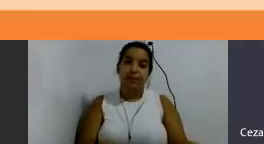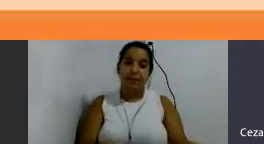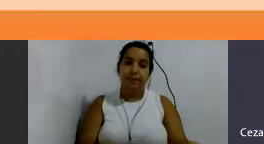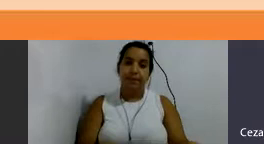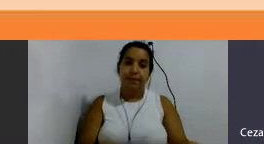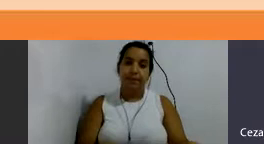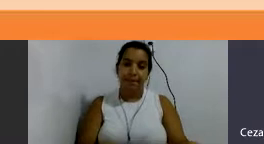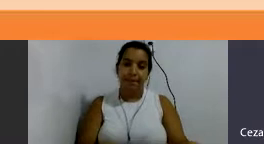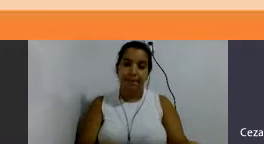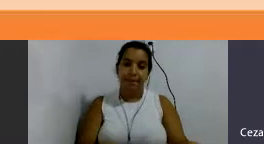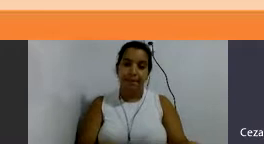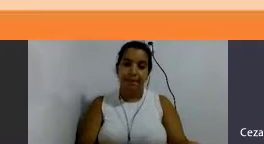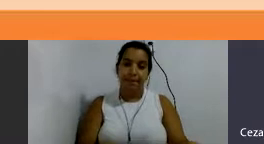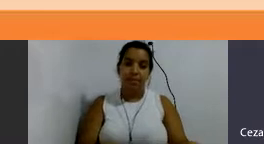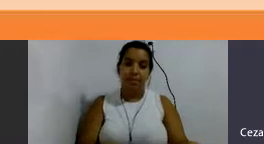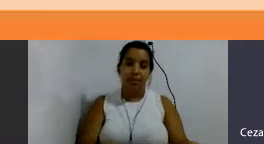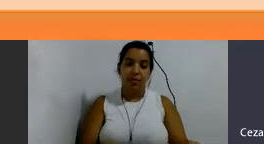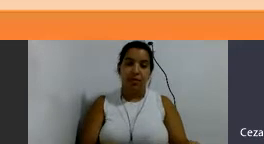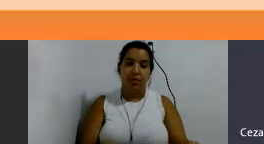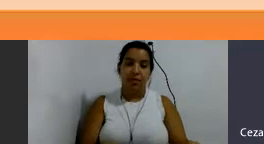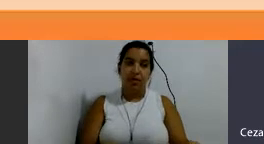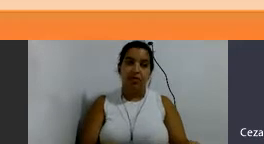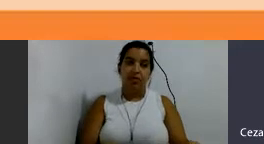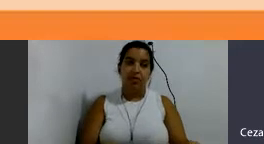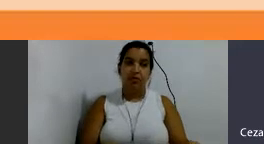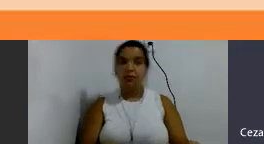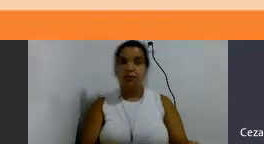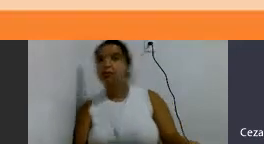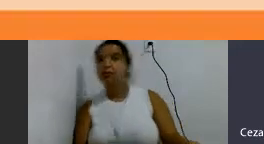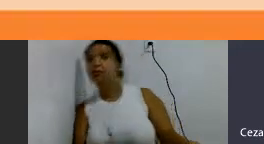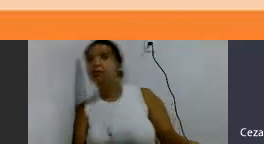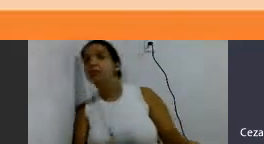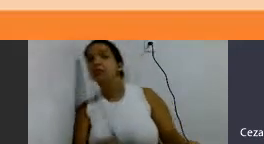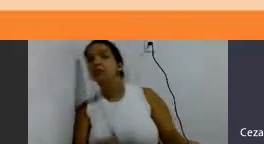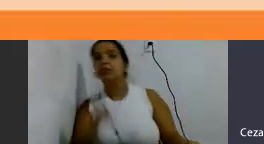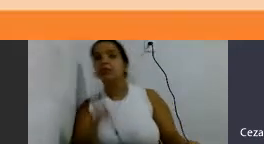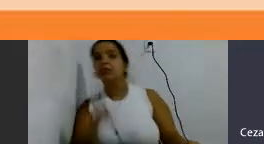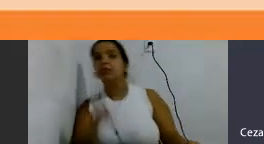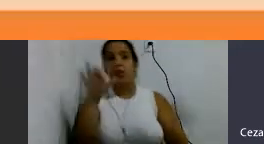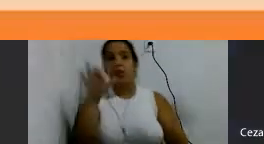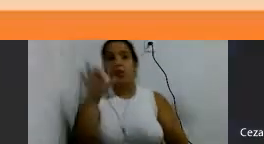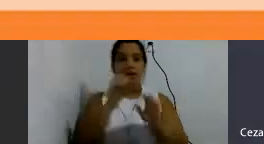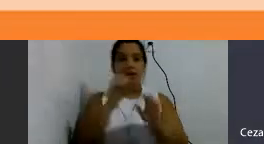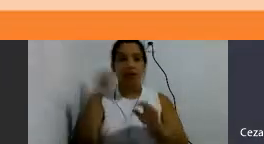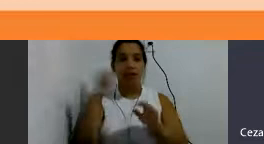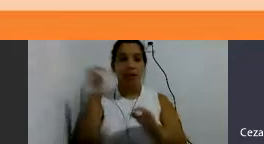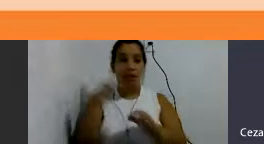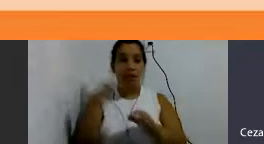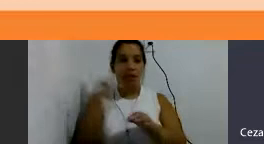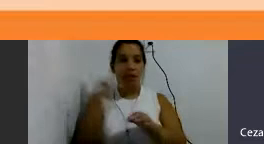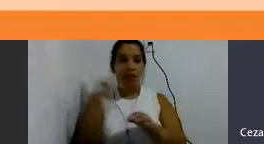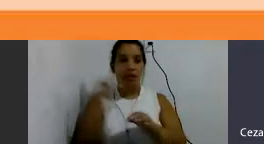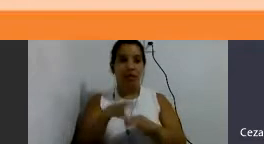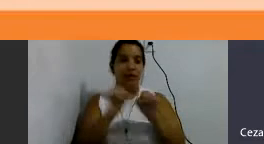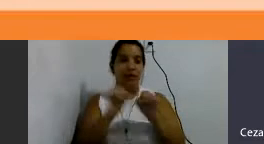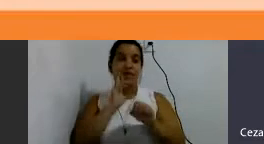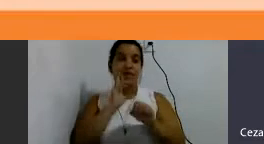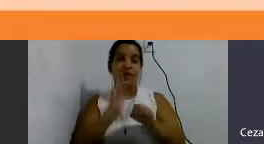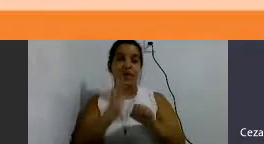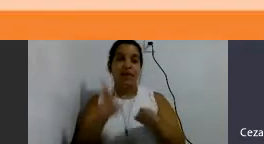com que essa amostra flua pelo sistema e de 5 a 10 minutos a gente vai ver o